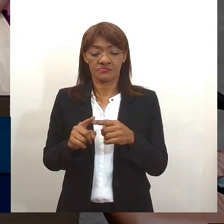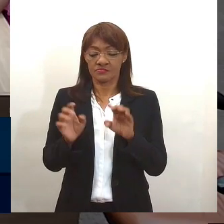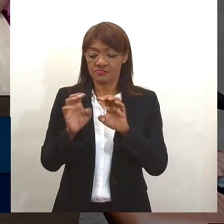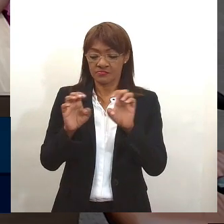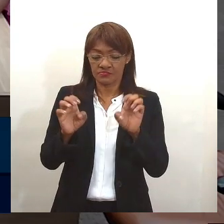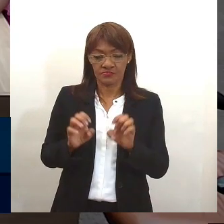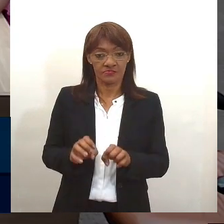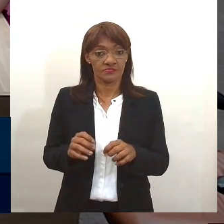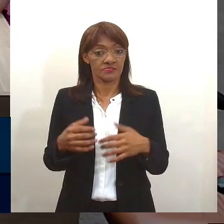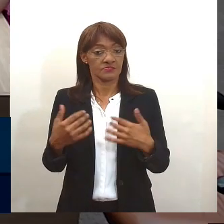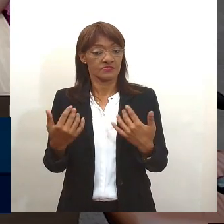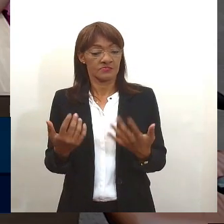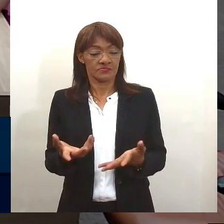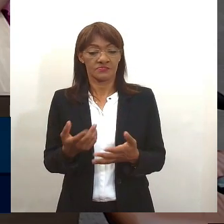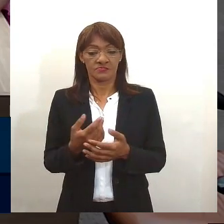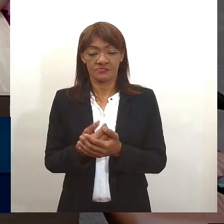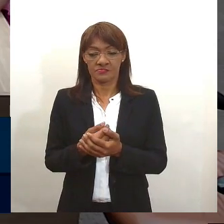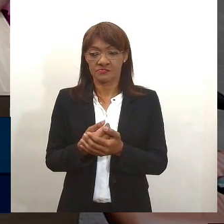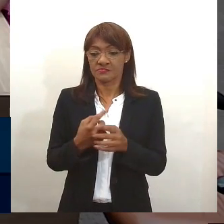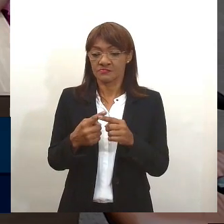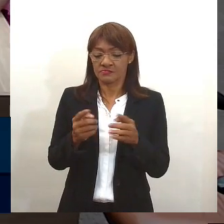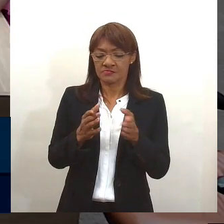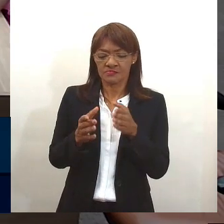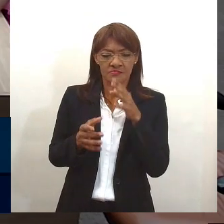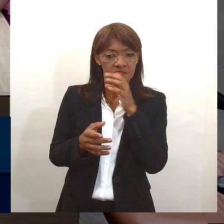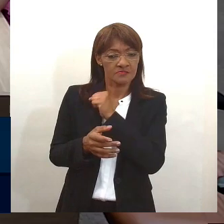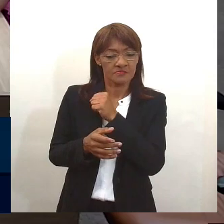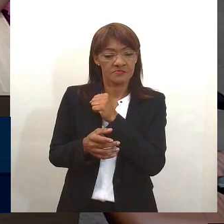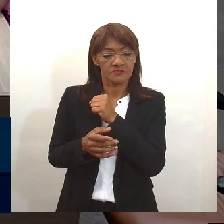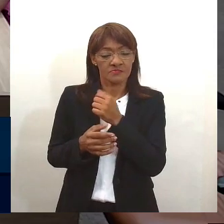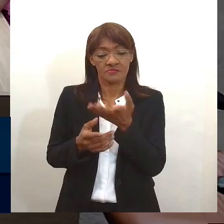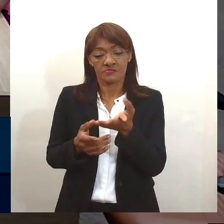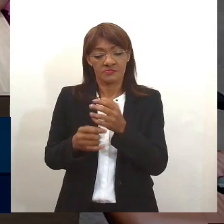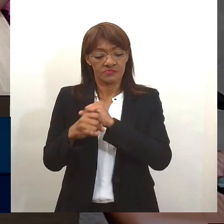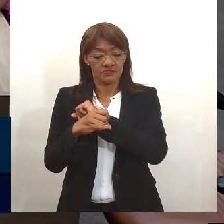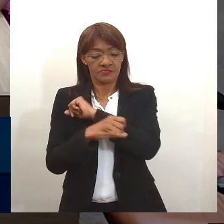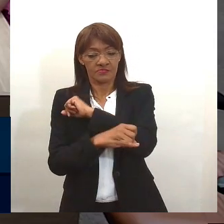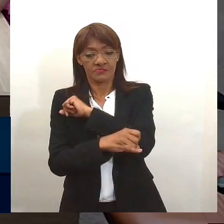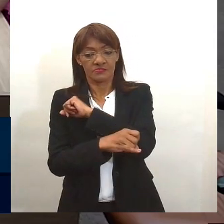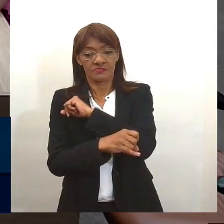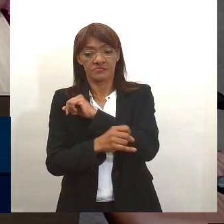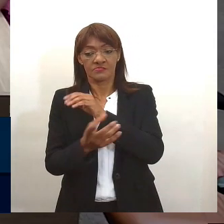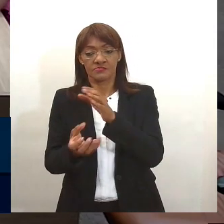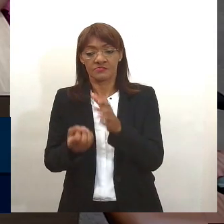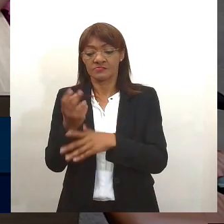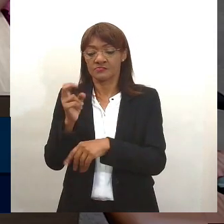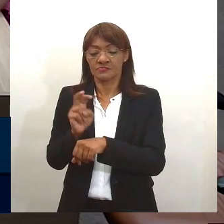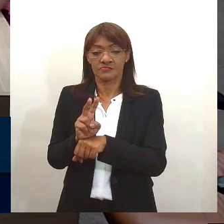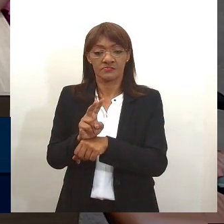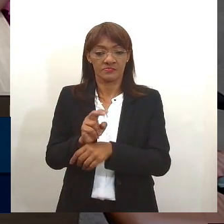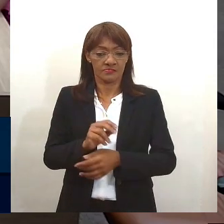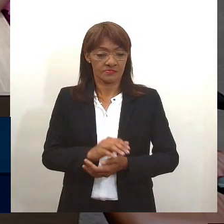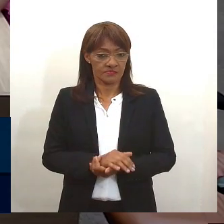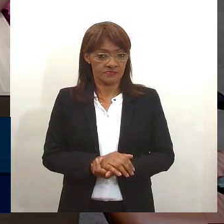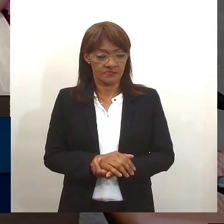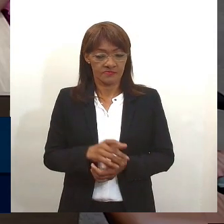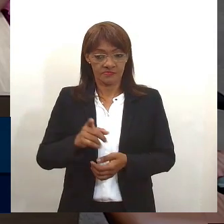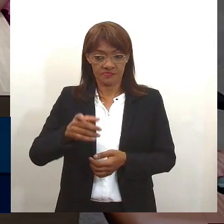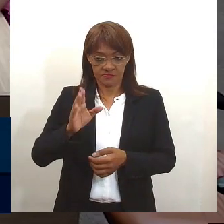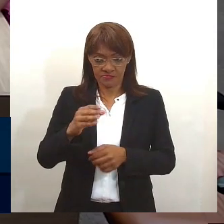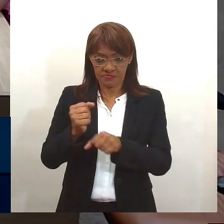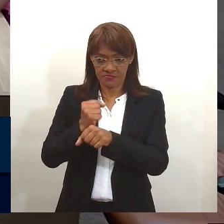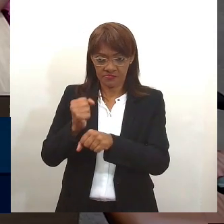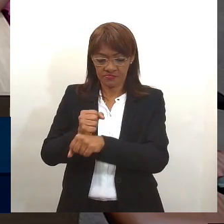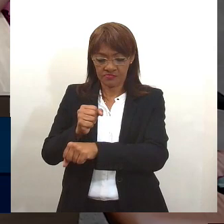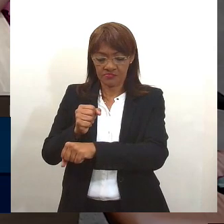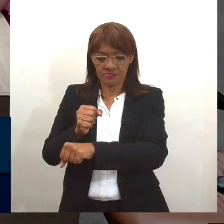que é o benefício da infraestrutura, do investimento em infraestrutura? Geração de emprego na veia. Você constrói uma ponte com uma ponte Aracaju-Barra, imagina o número de